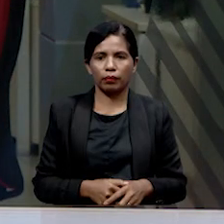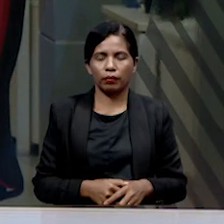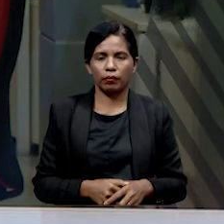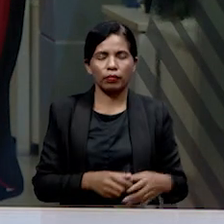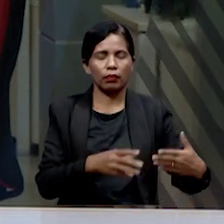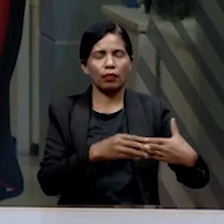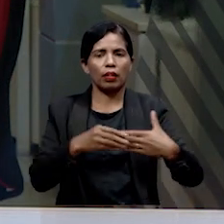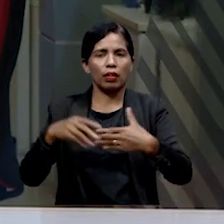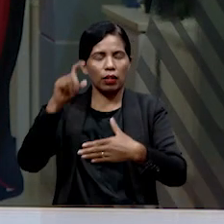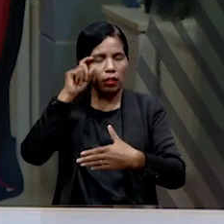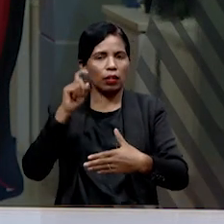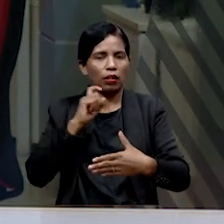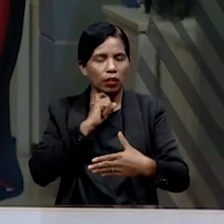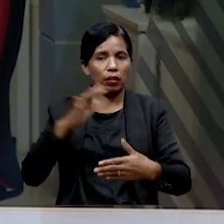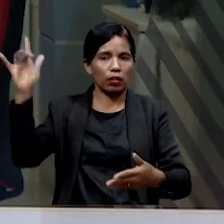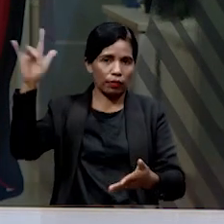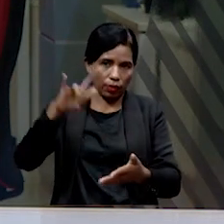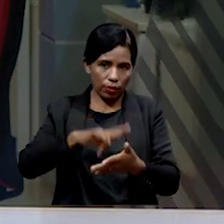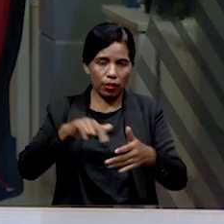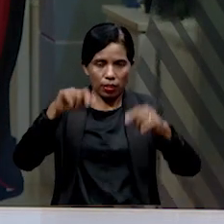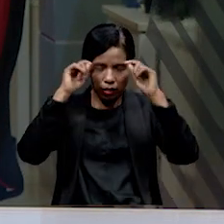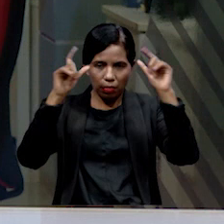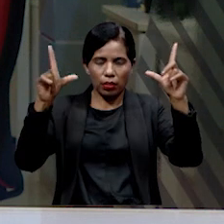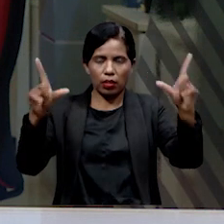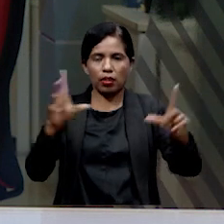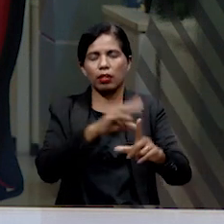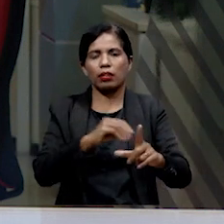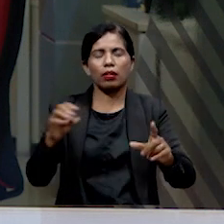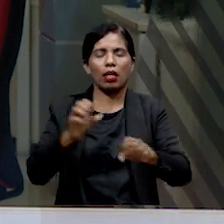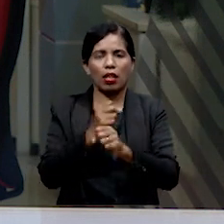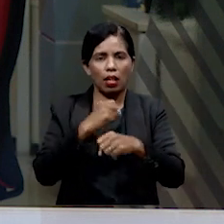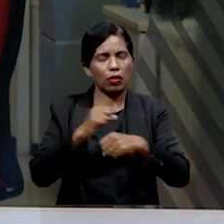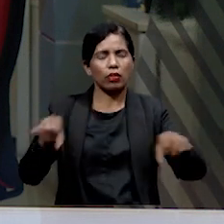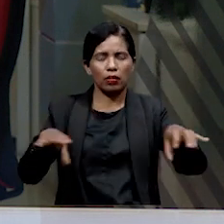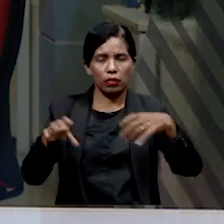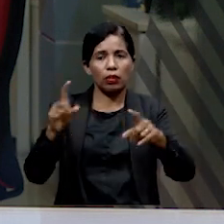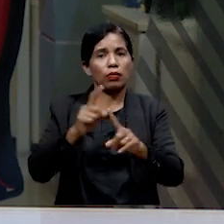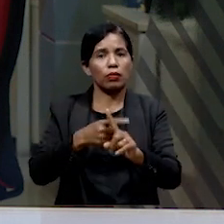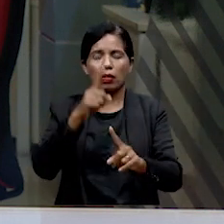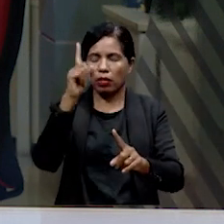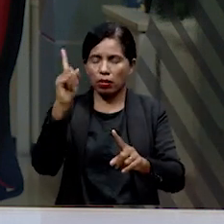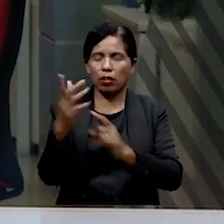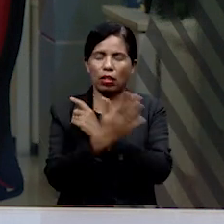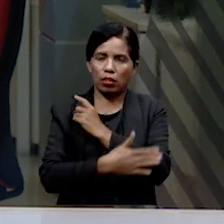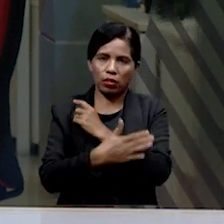Líder nasional Kairala Sonan Gusmão, Tofali Timor-Leste, hafoin hal servis kuasi fulang ide iha